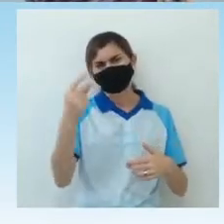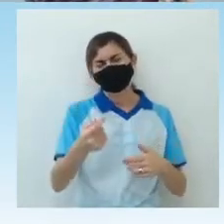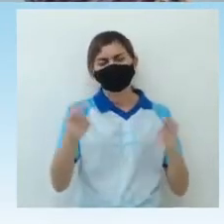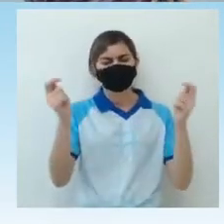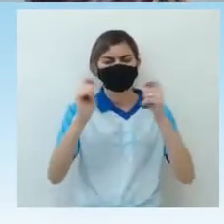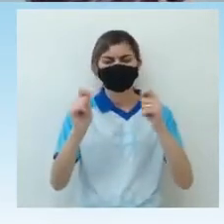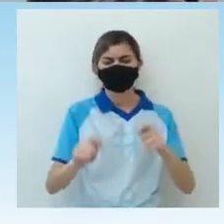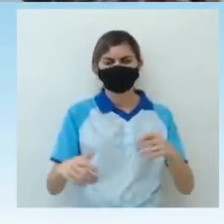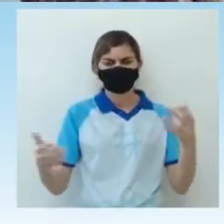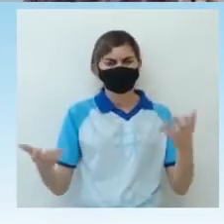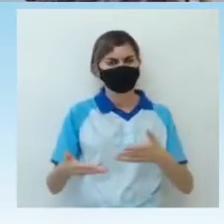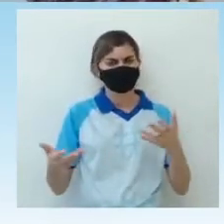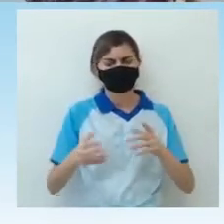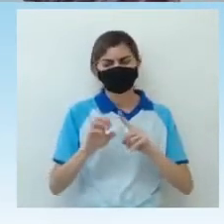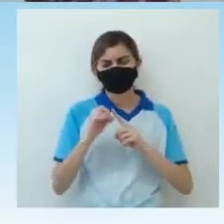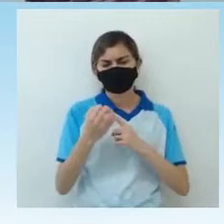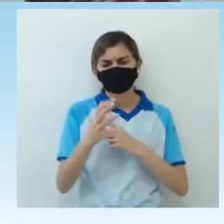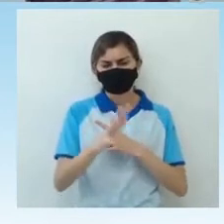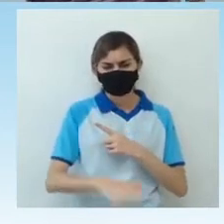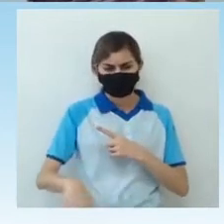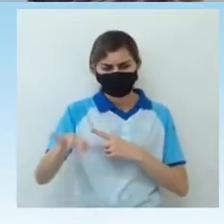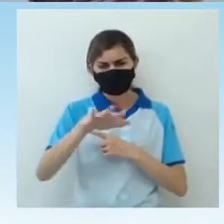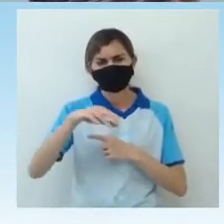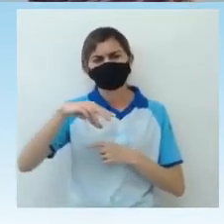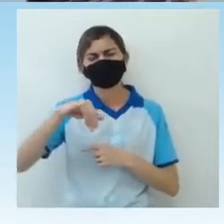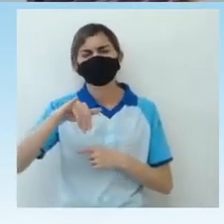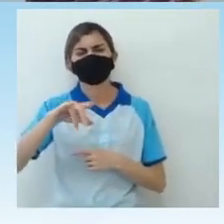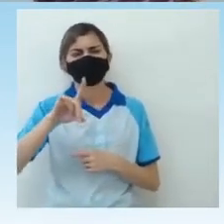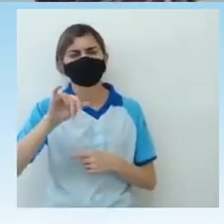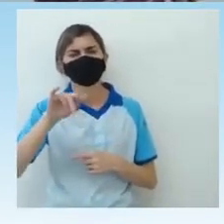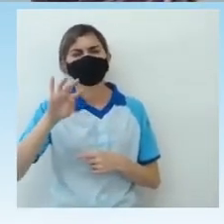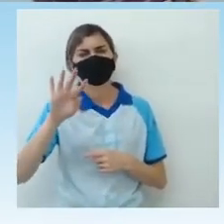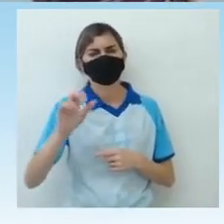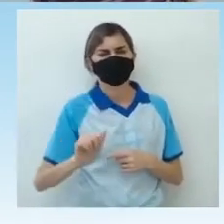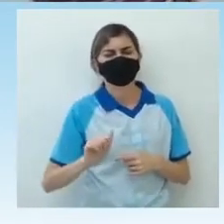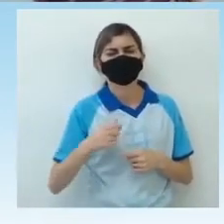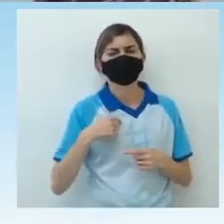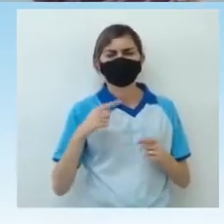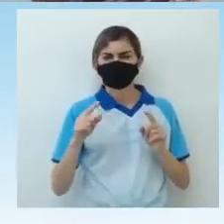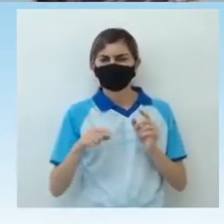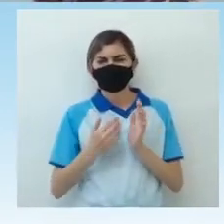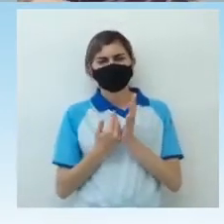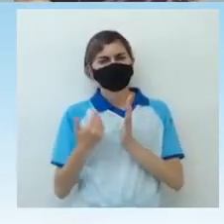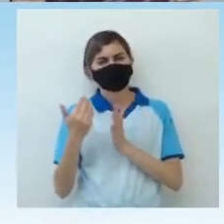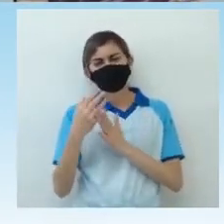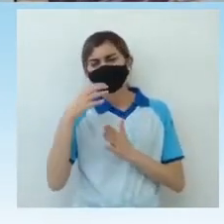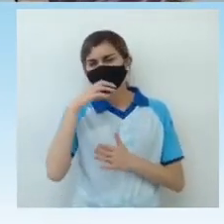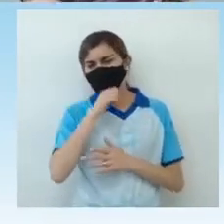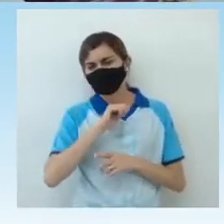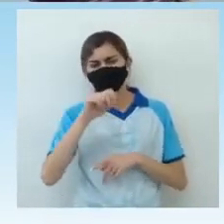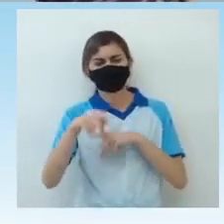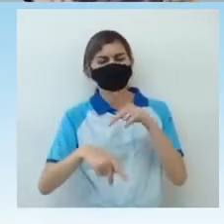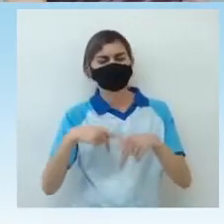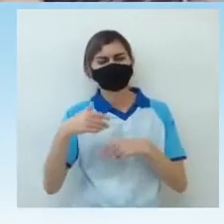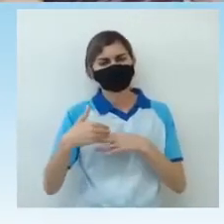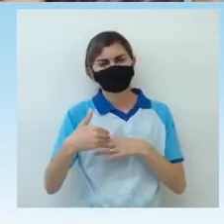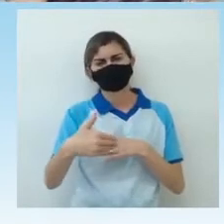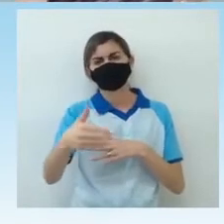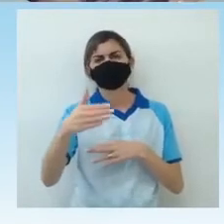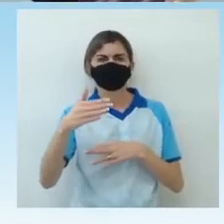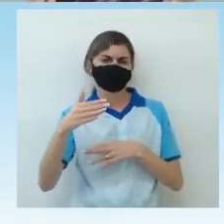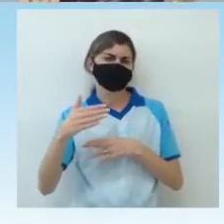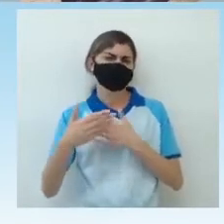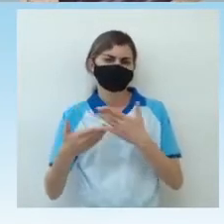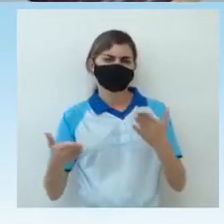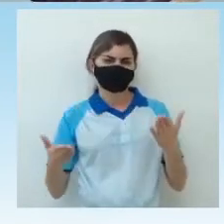hoje, nessa sociedade midiática, ele atinge muito mais rápido o seu público. A partir dessas